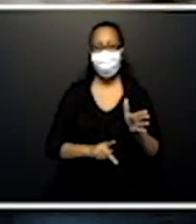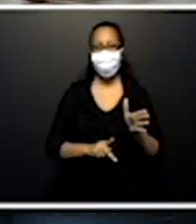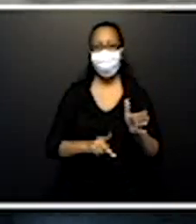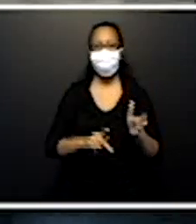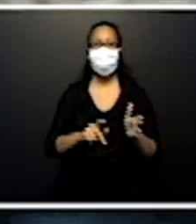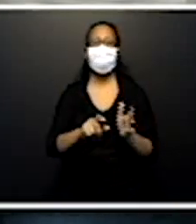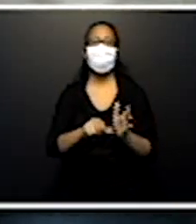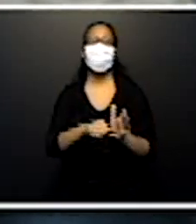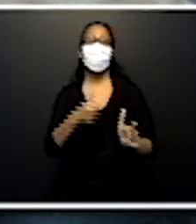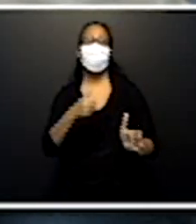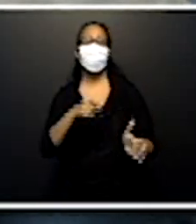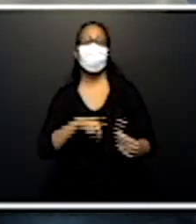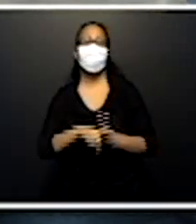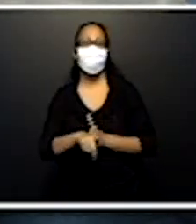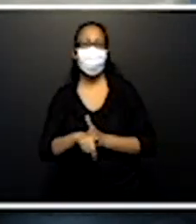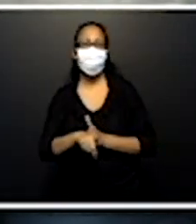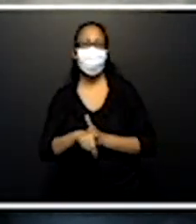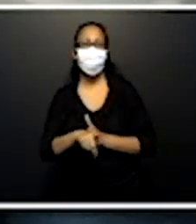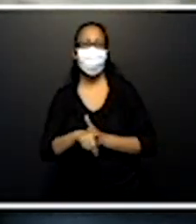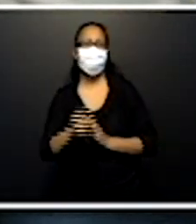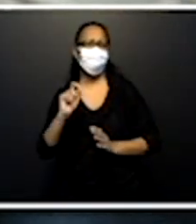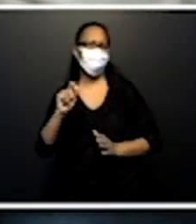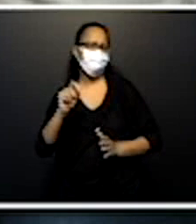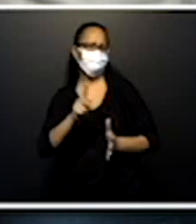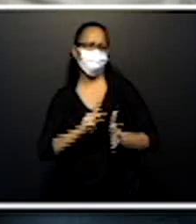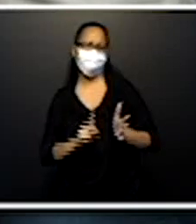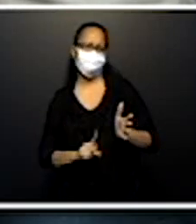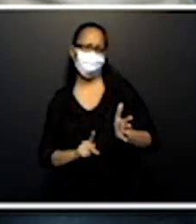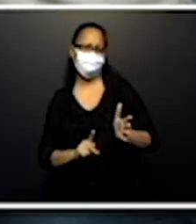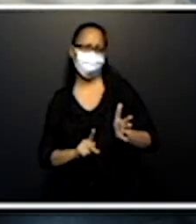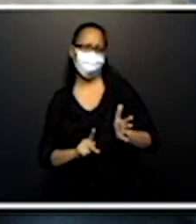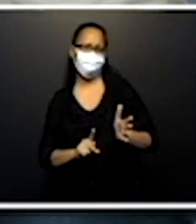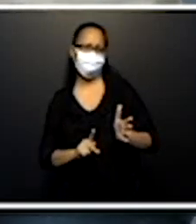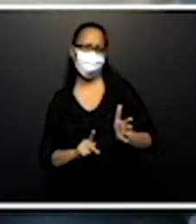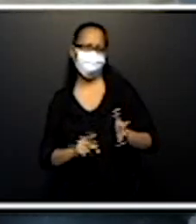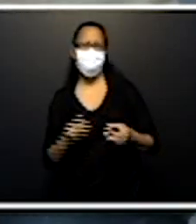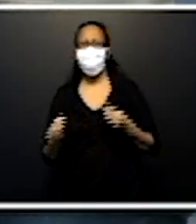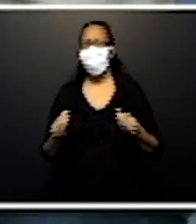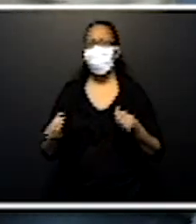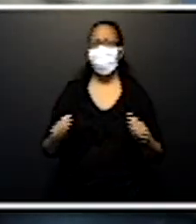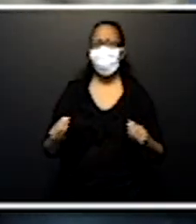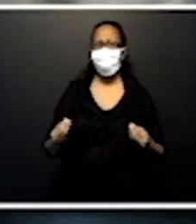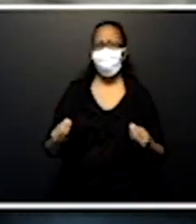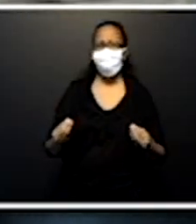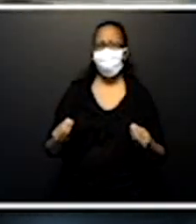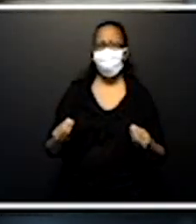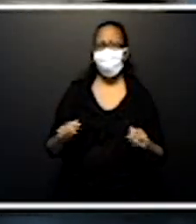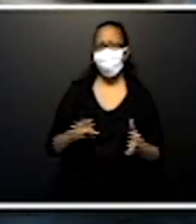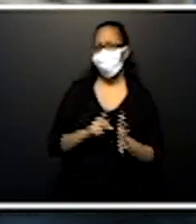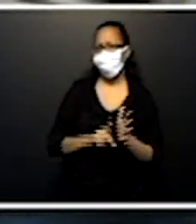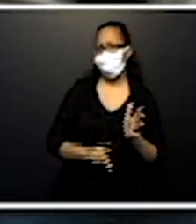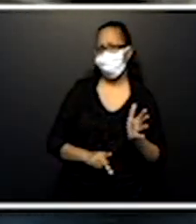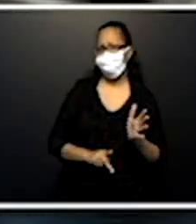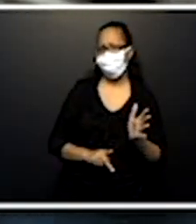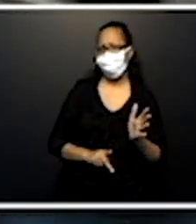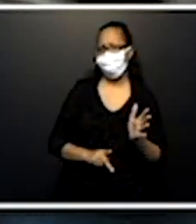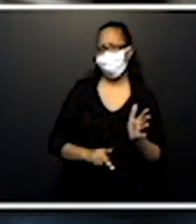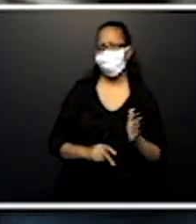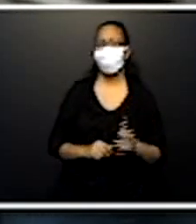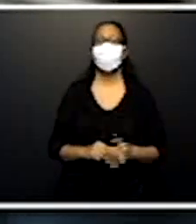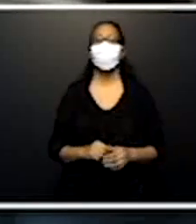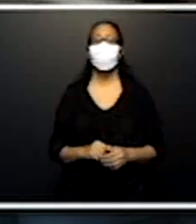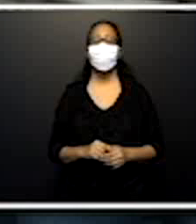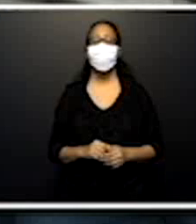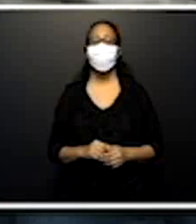primeira pergunta que pode ser feita é: o que é um poema, professora? Como que eu consigo identificar? Então,